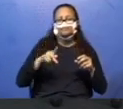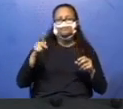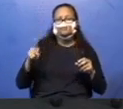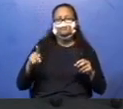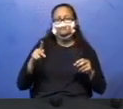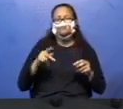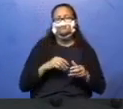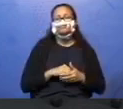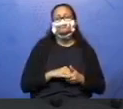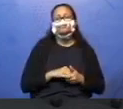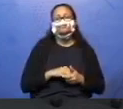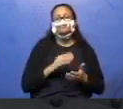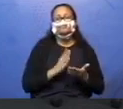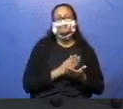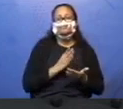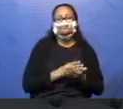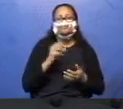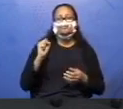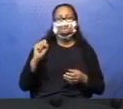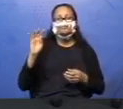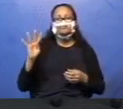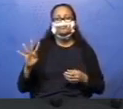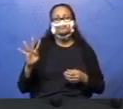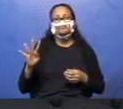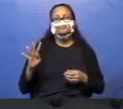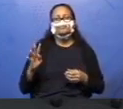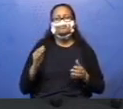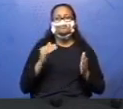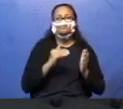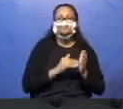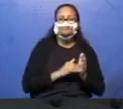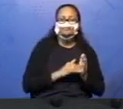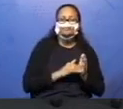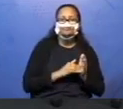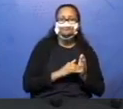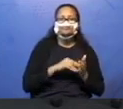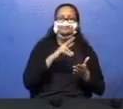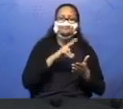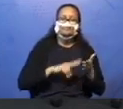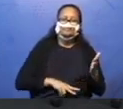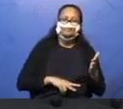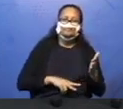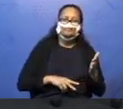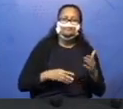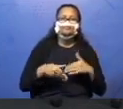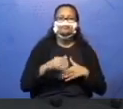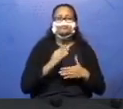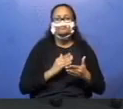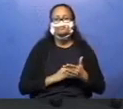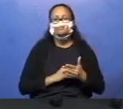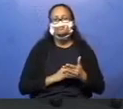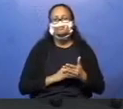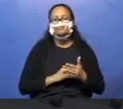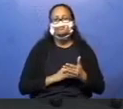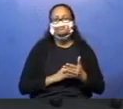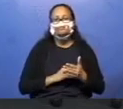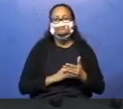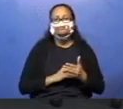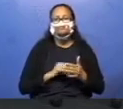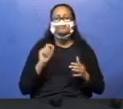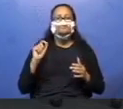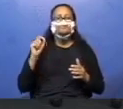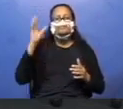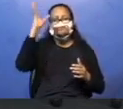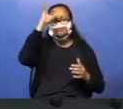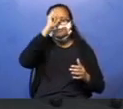Página 84, lá no finalzinho, vamos ler tudo isso que a gente aprendeu? A regrinha. O que acabamos de